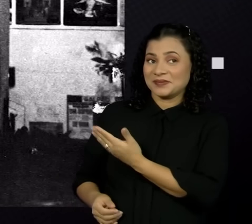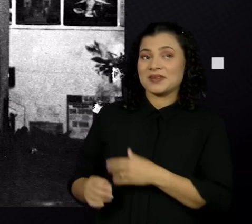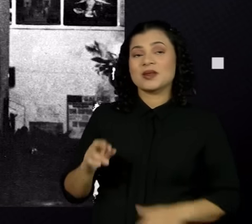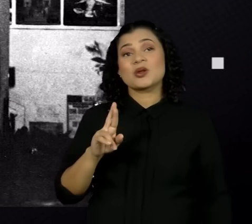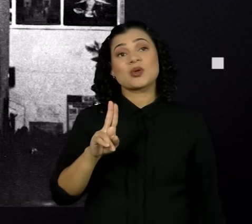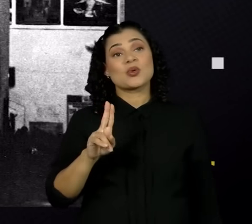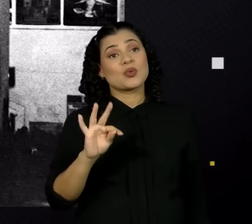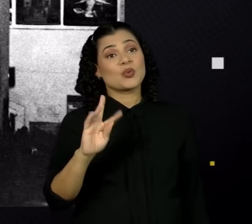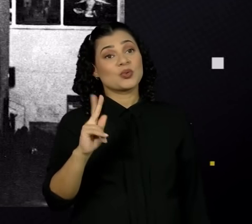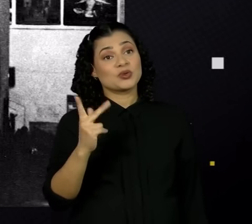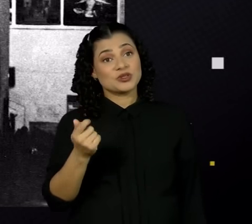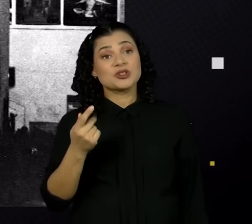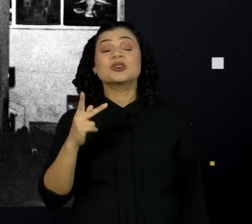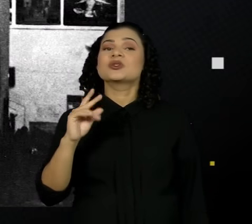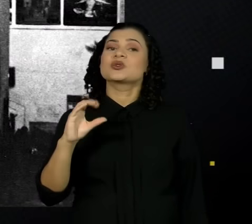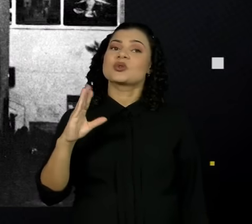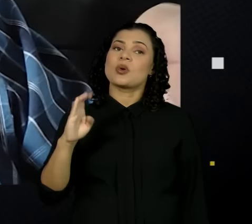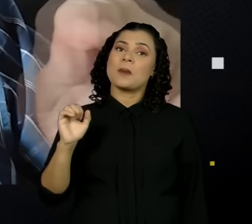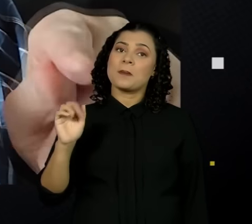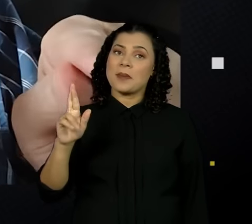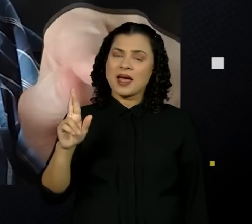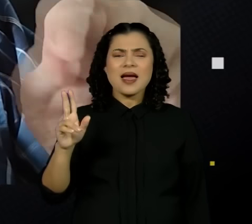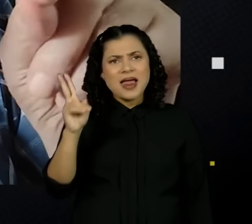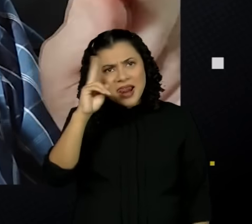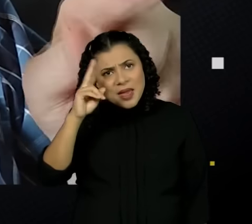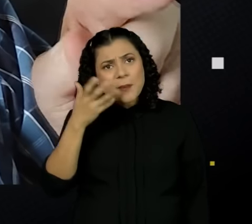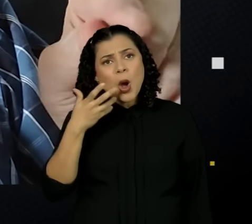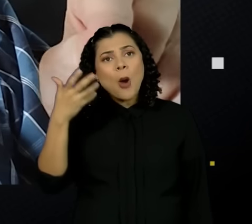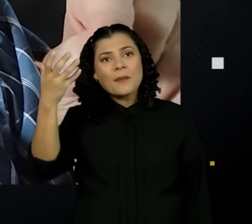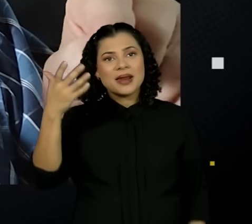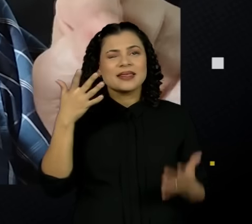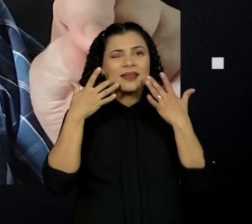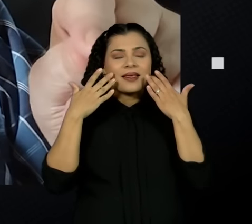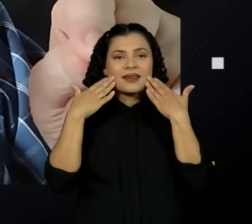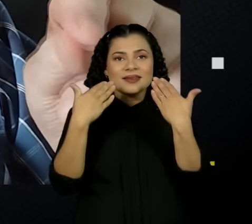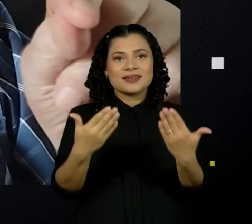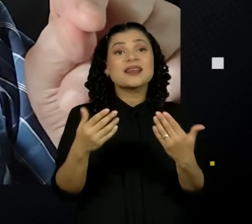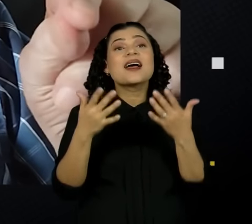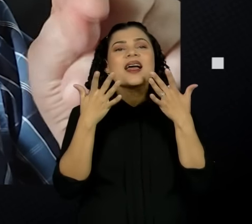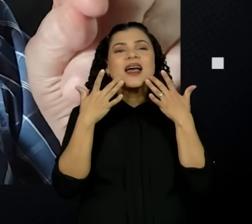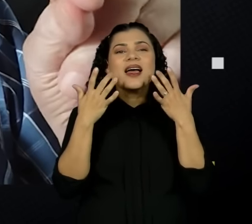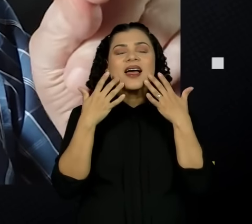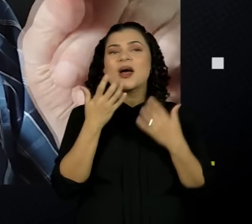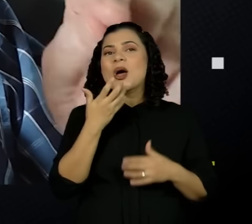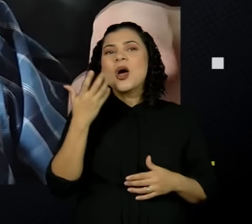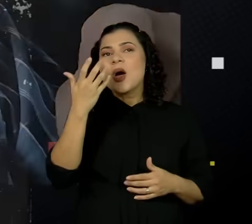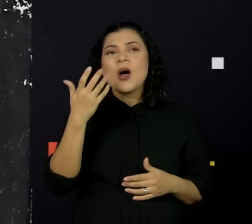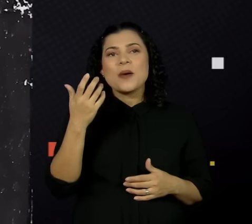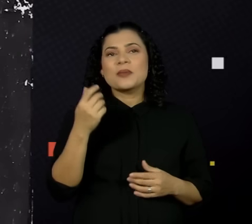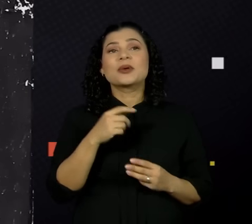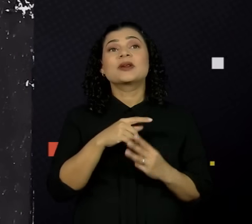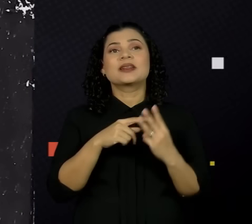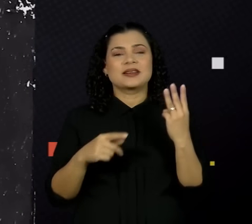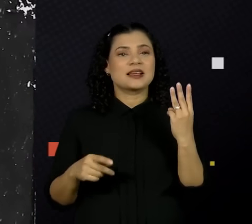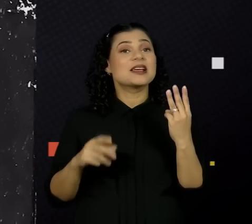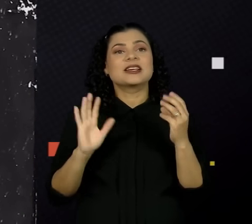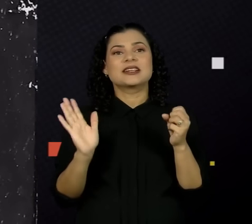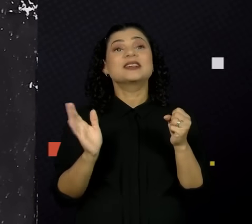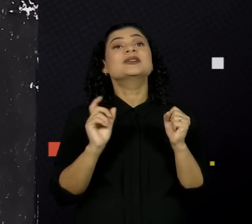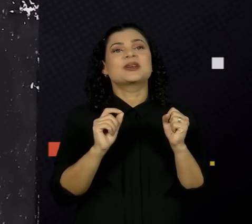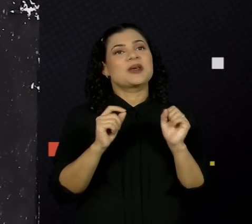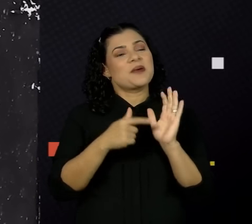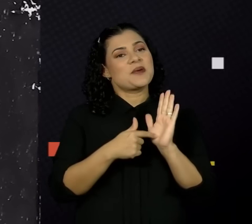peça, a Ópera dos Três Vinténs. Lembra que a gente brincava, chamava de Ópera dos Três Escudos, por causa da